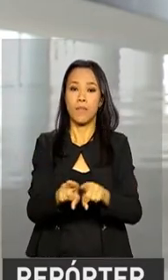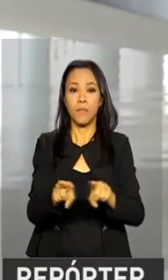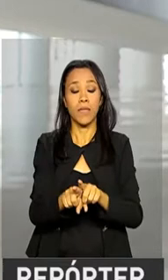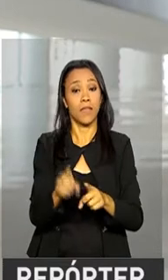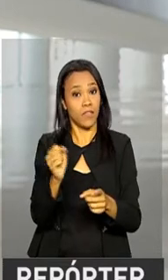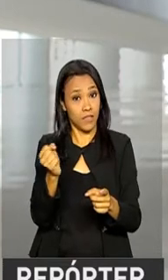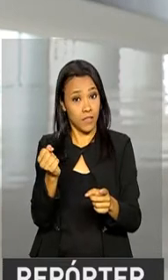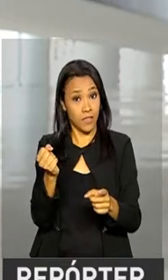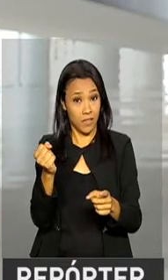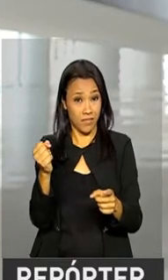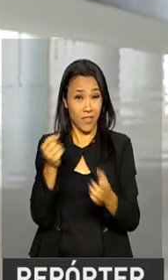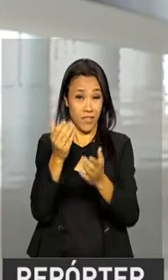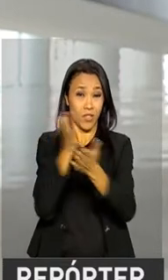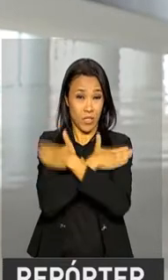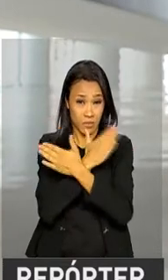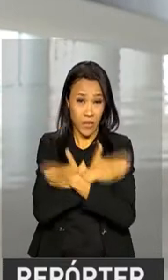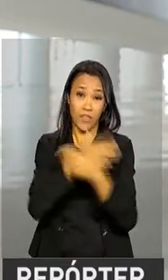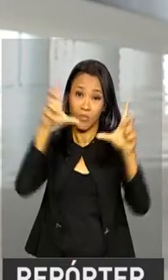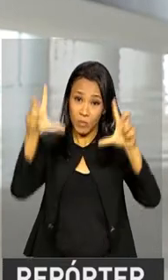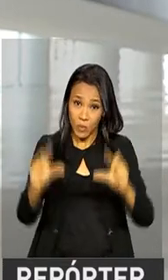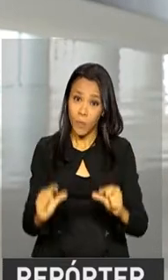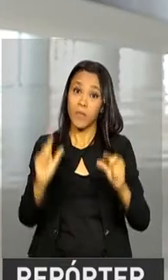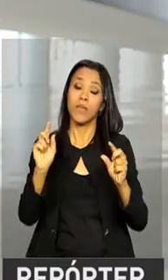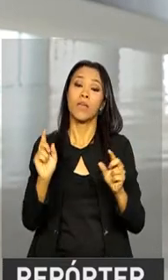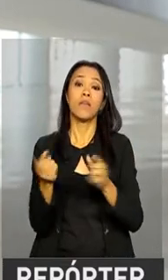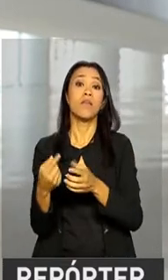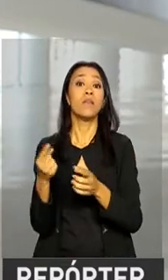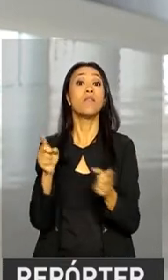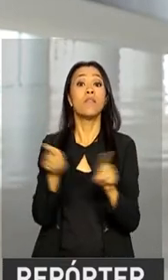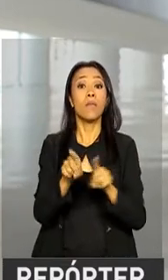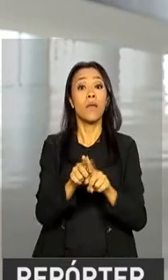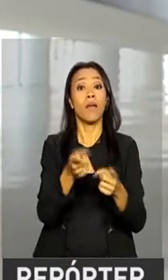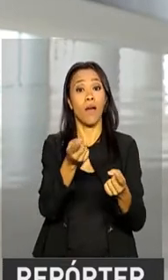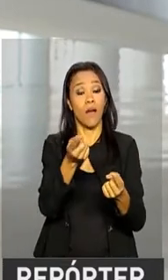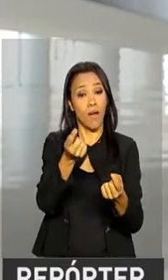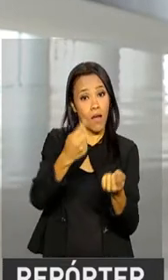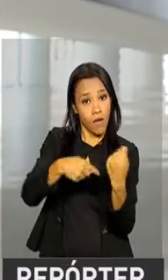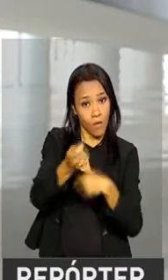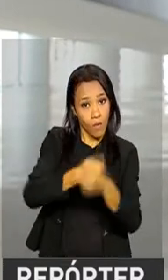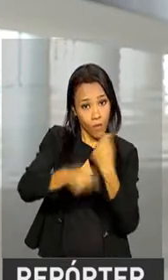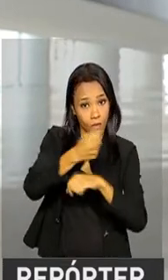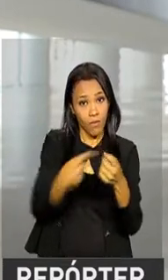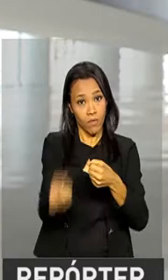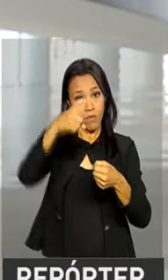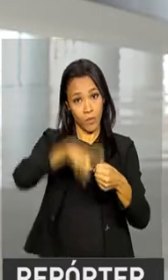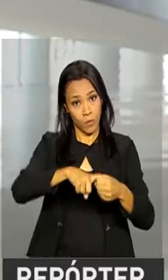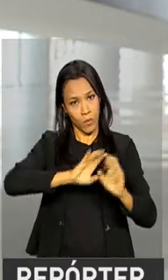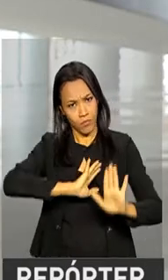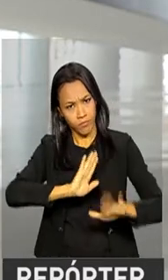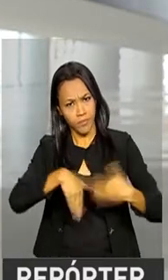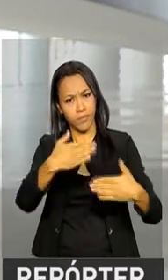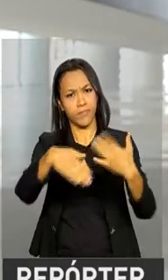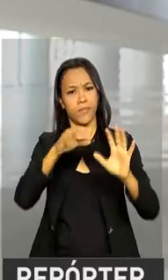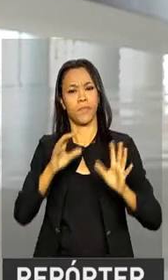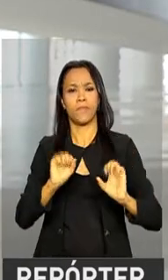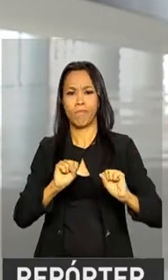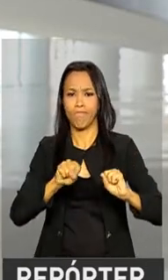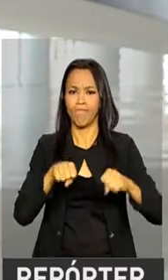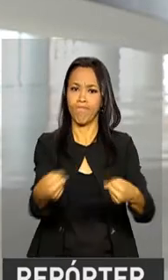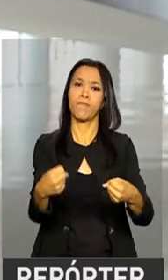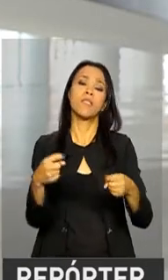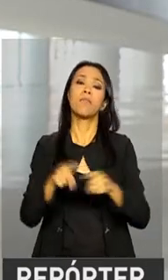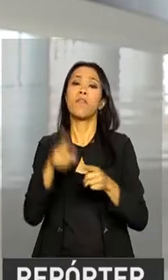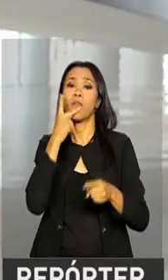o desemprego significa também que a economia voltou a crescer michel temer também falou sobre as medidas tomadas para ajudar